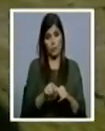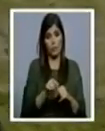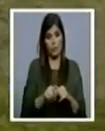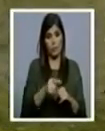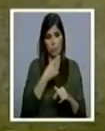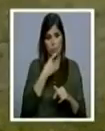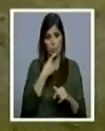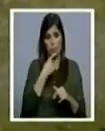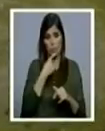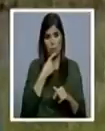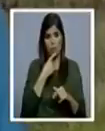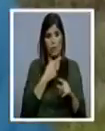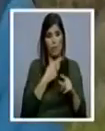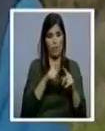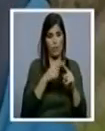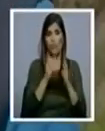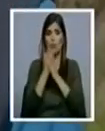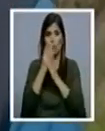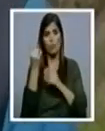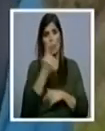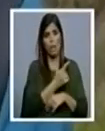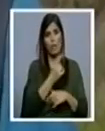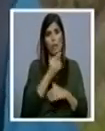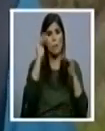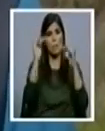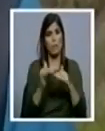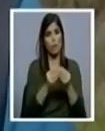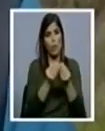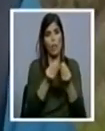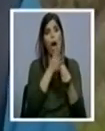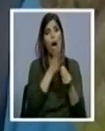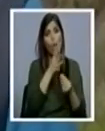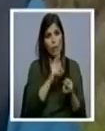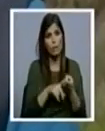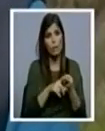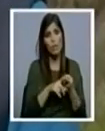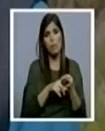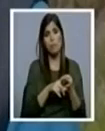tem sido verificado em diversos estudos, vai implicar uma diminuição da qualidade da água,